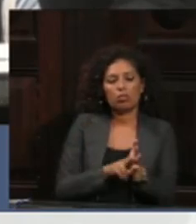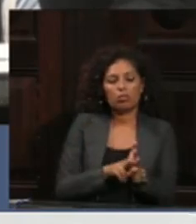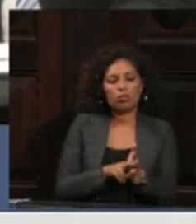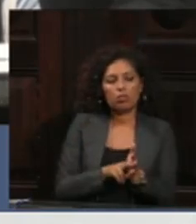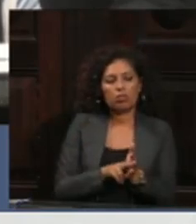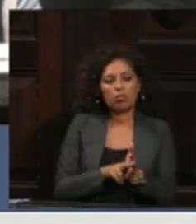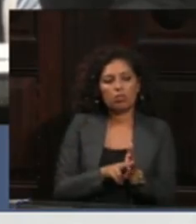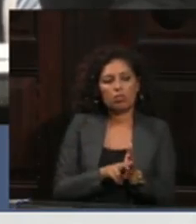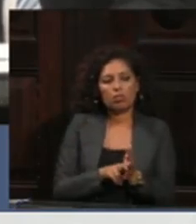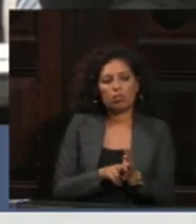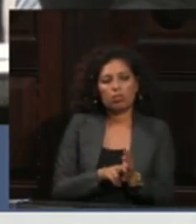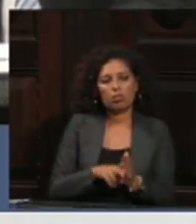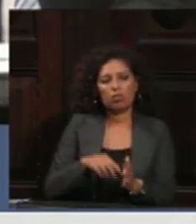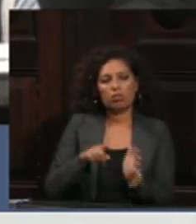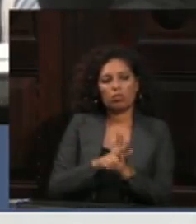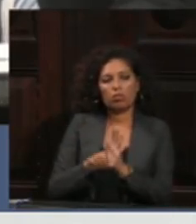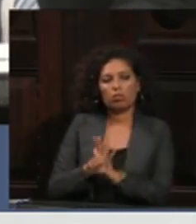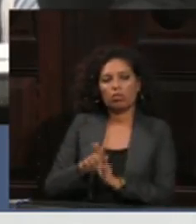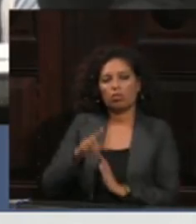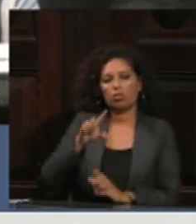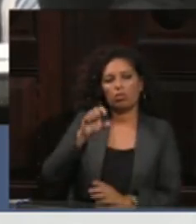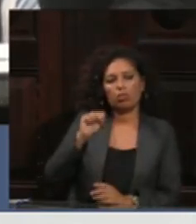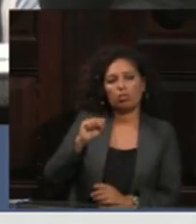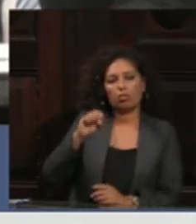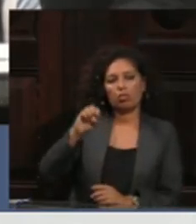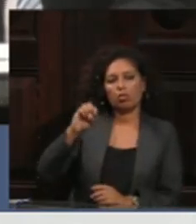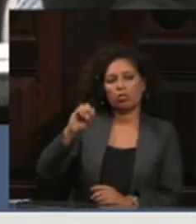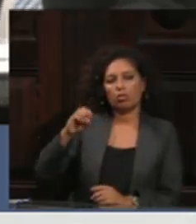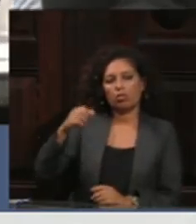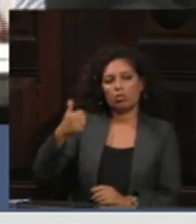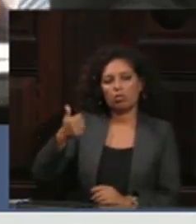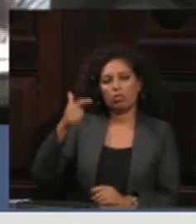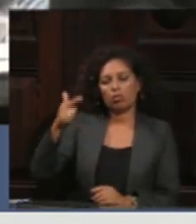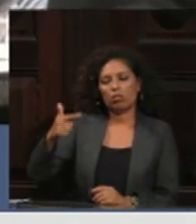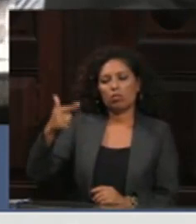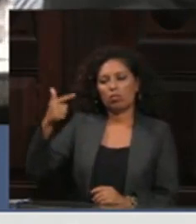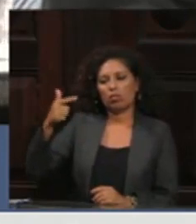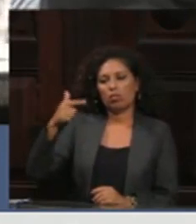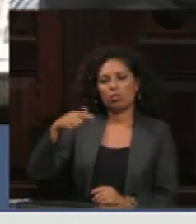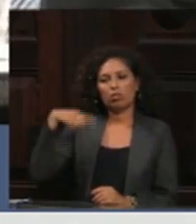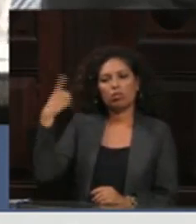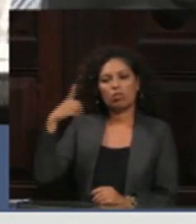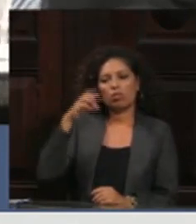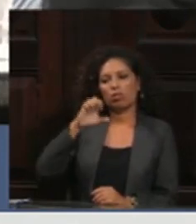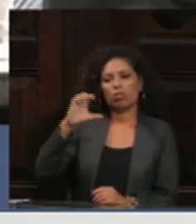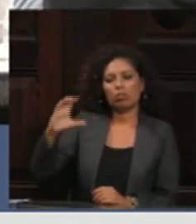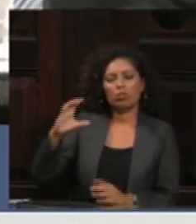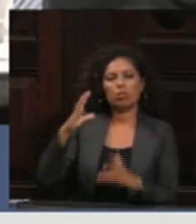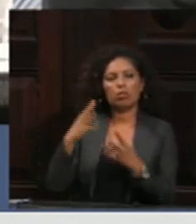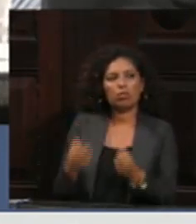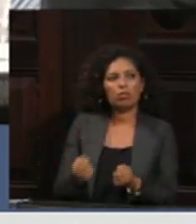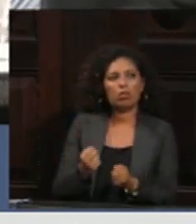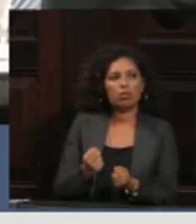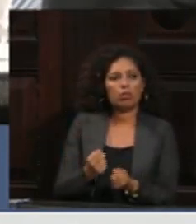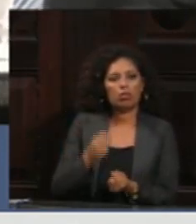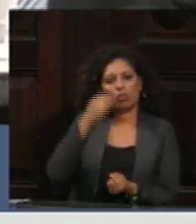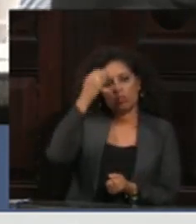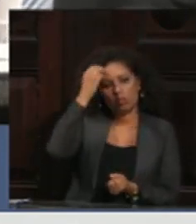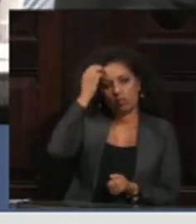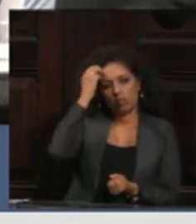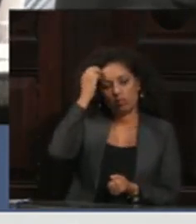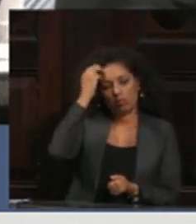do dia do PL 812 de 18. Tadeleomar Coelho, senhores que aprovam isso estão aprovados. Pela